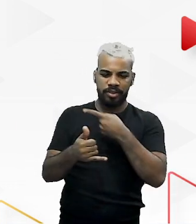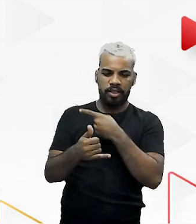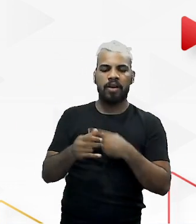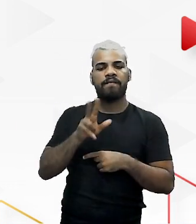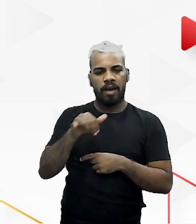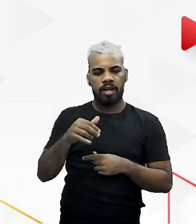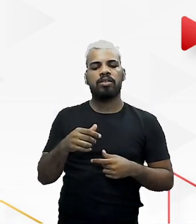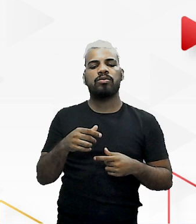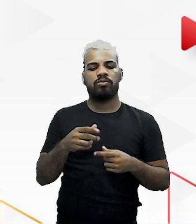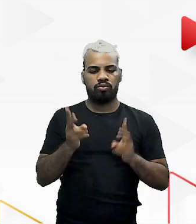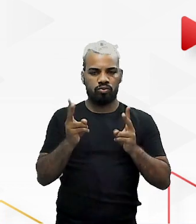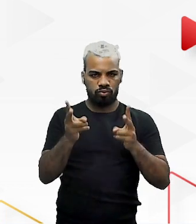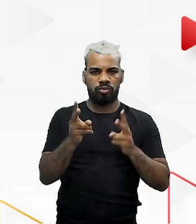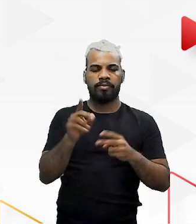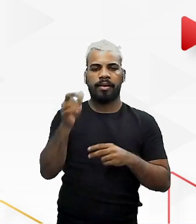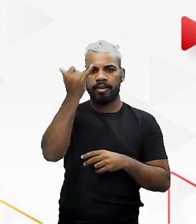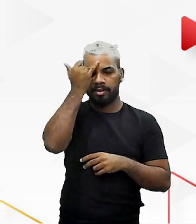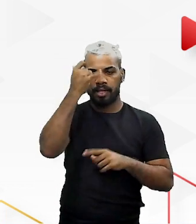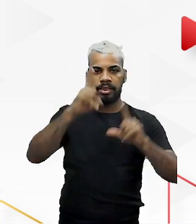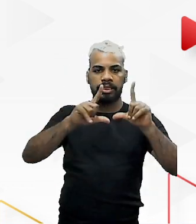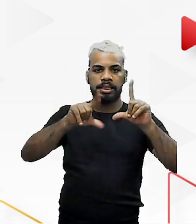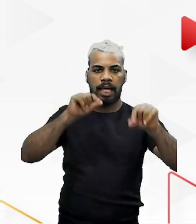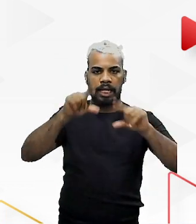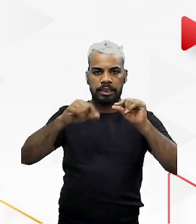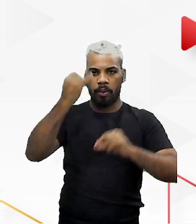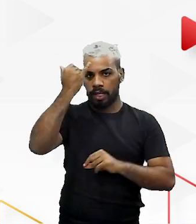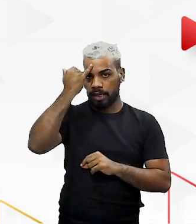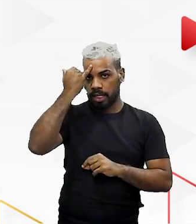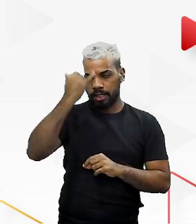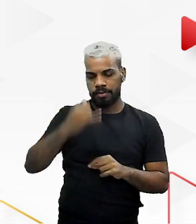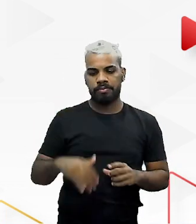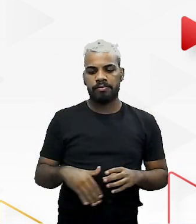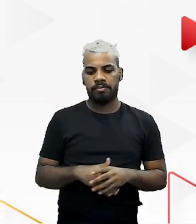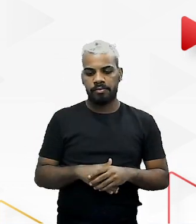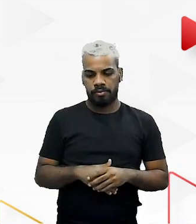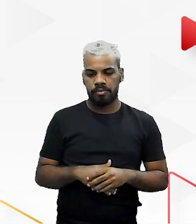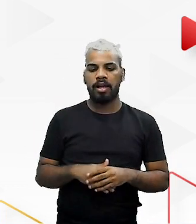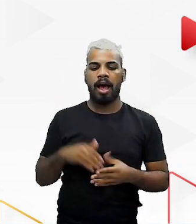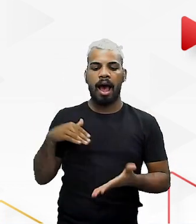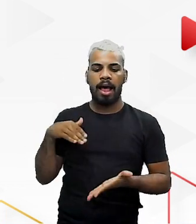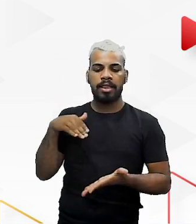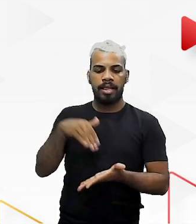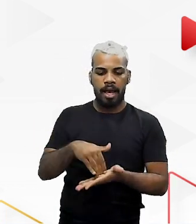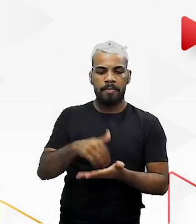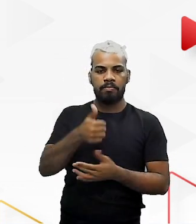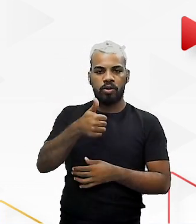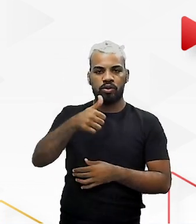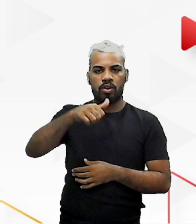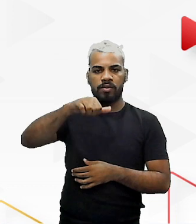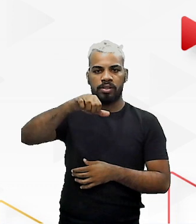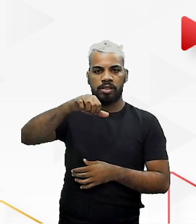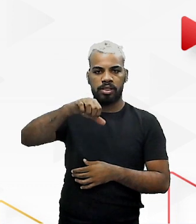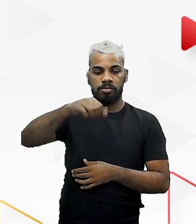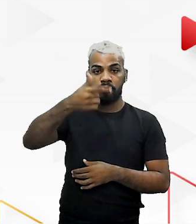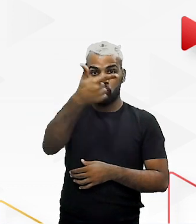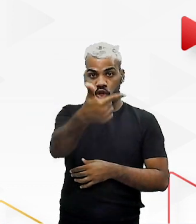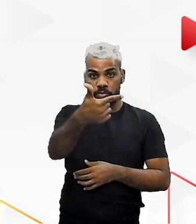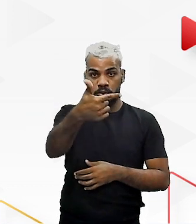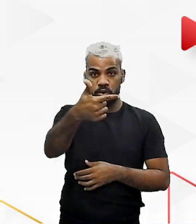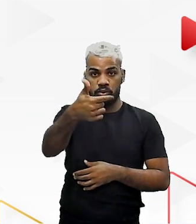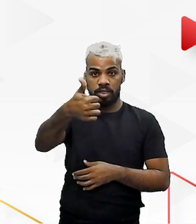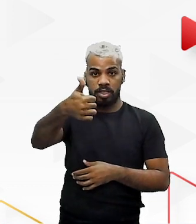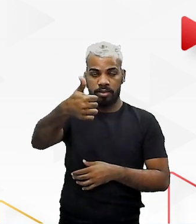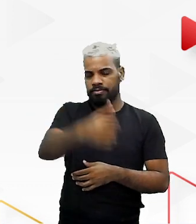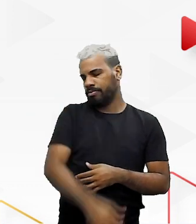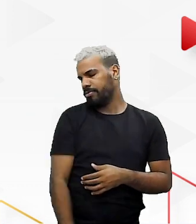da seleção da Índia, né? Até o ano de 2019, na Asia Cup, né? Que é da Copa da